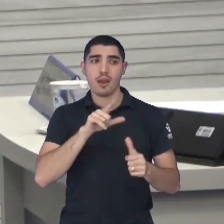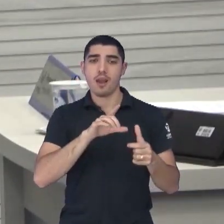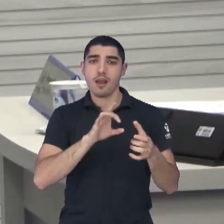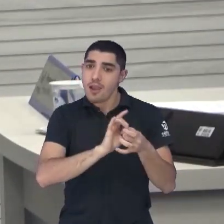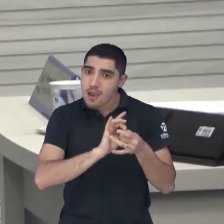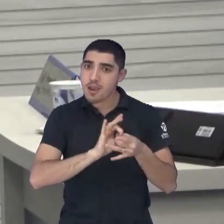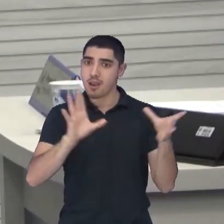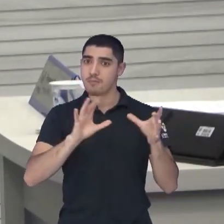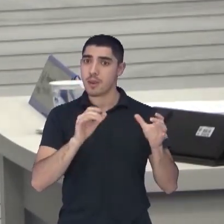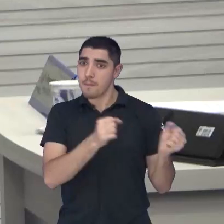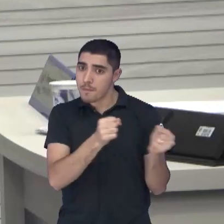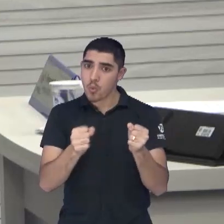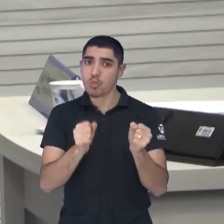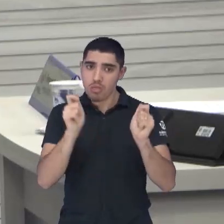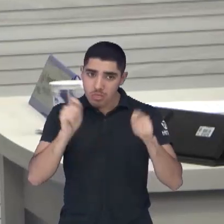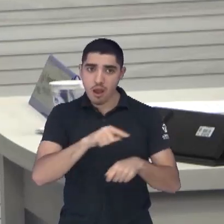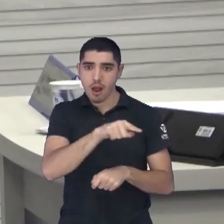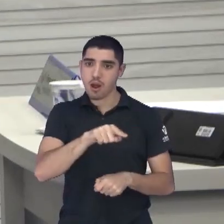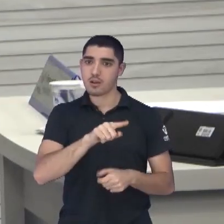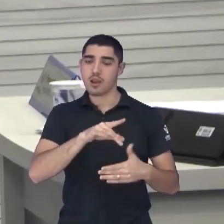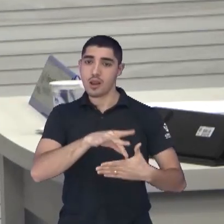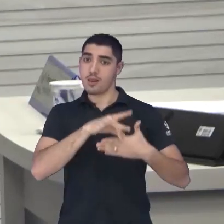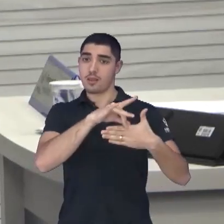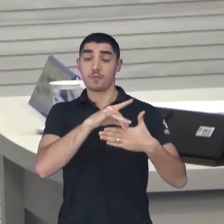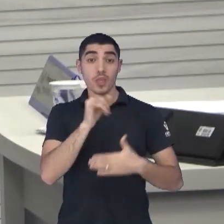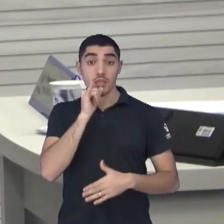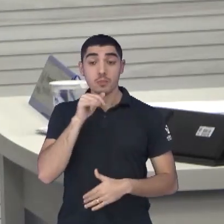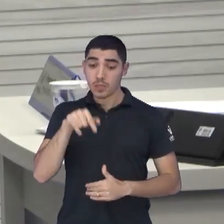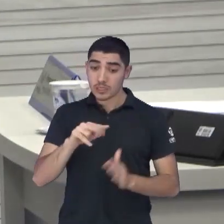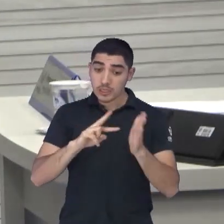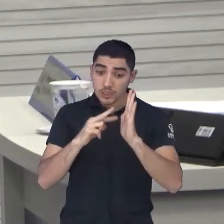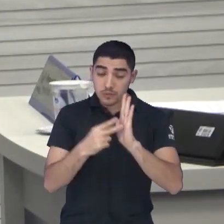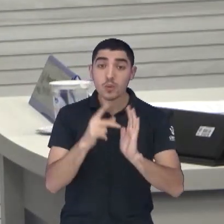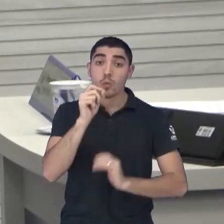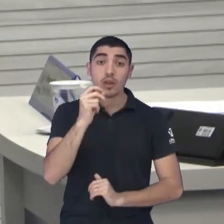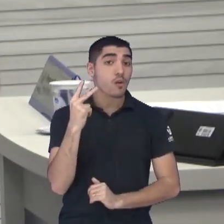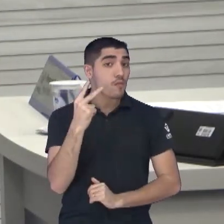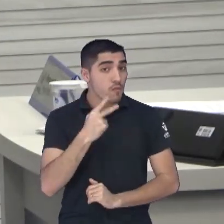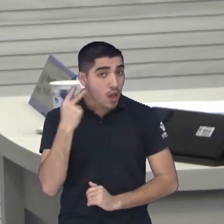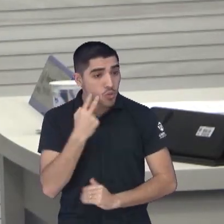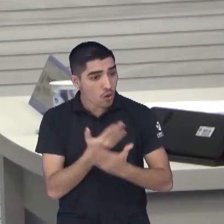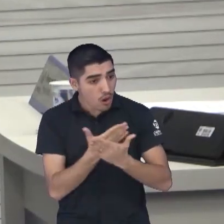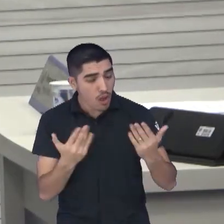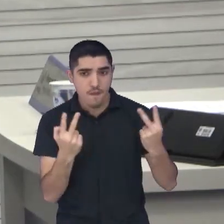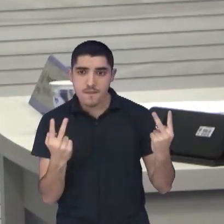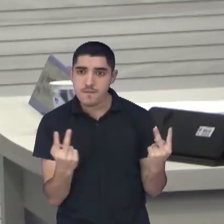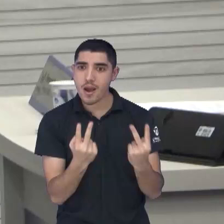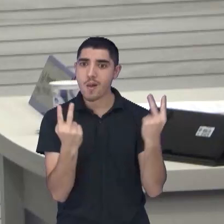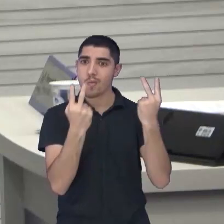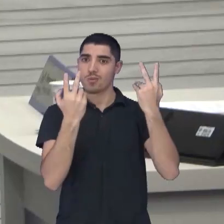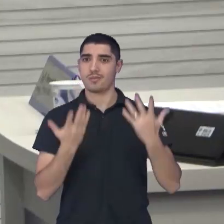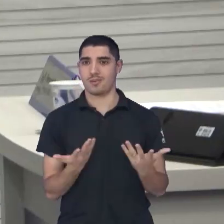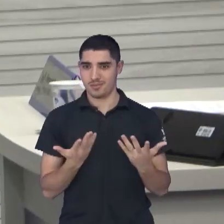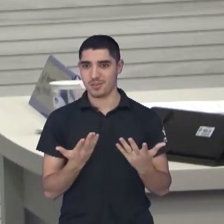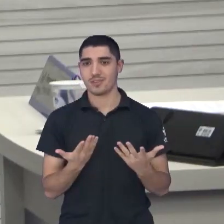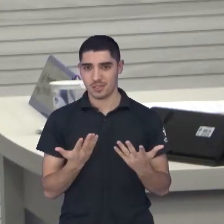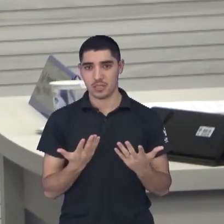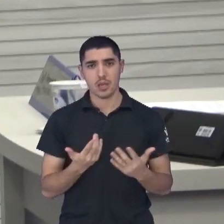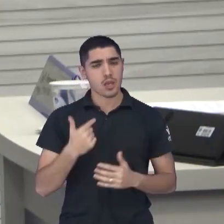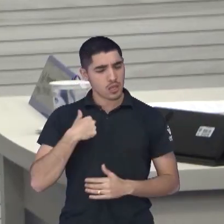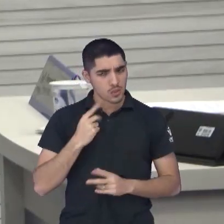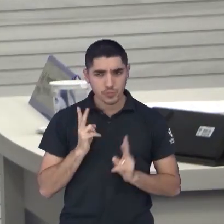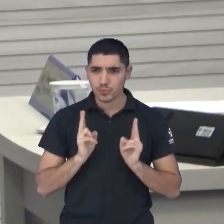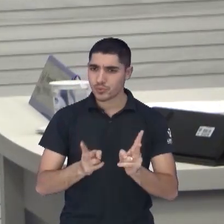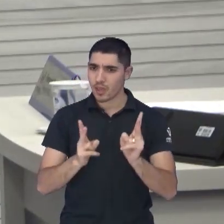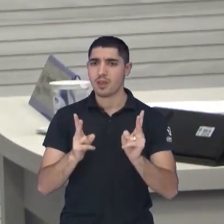é um projeto de valorização do nosso trabalho, dos vereadores, nas comunidades, lá na ponta. Sempre fui